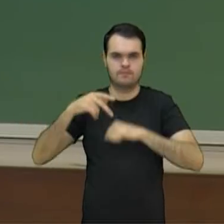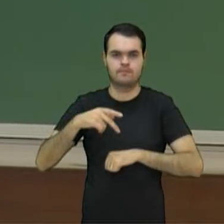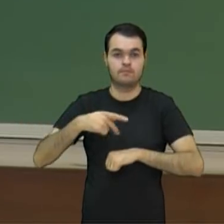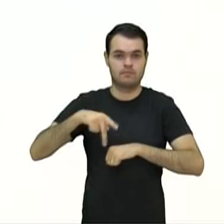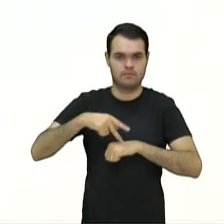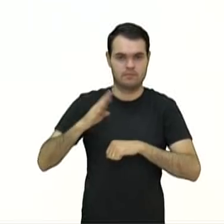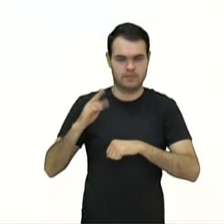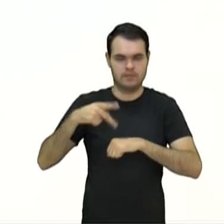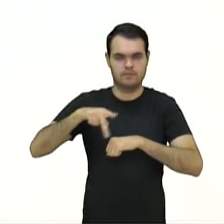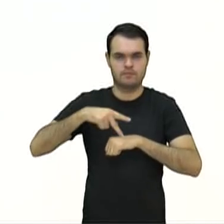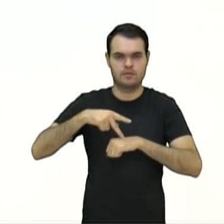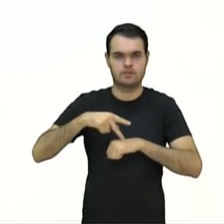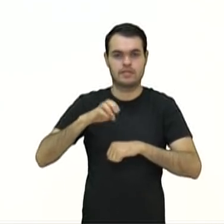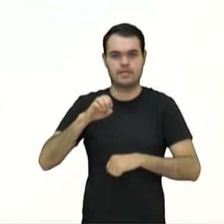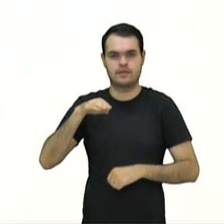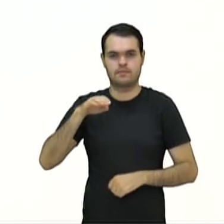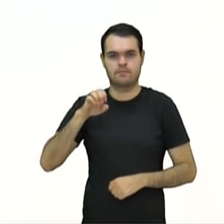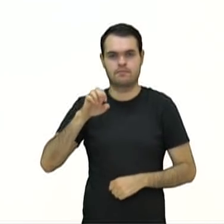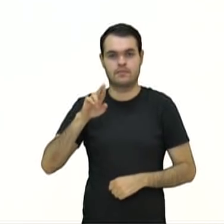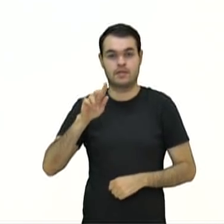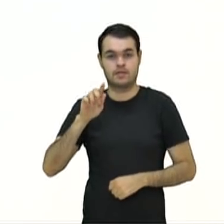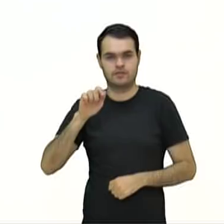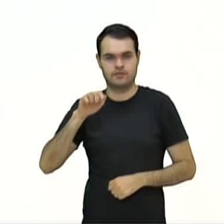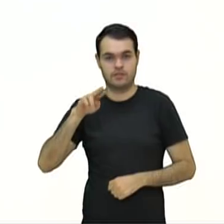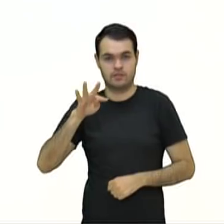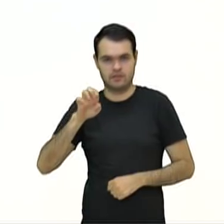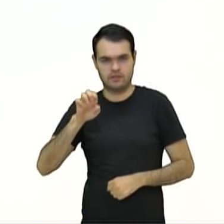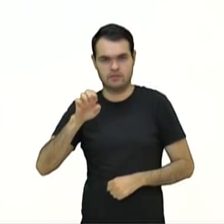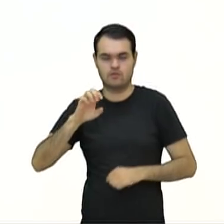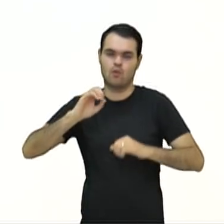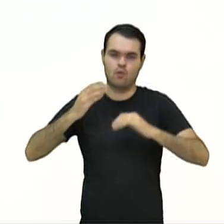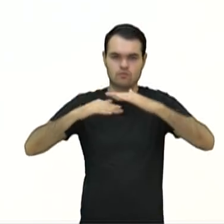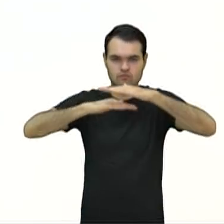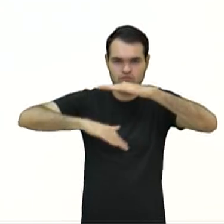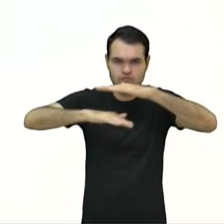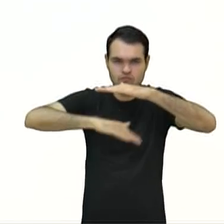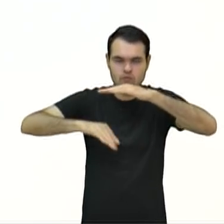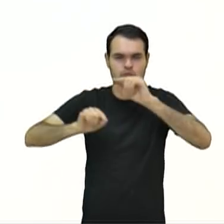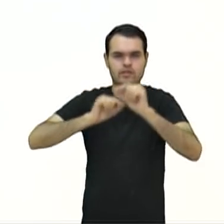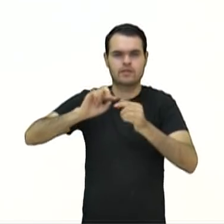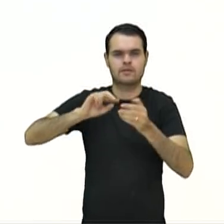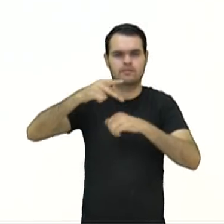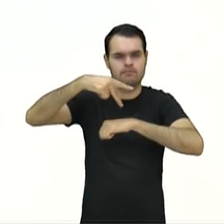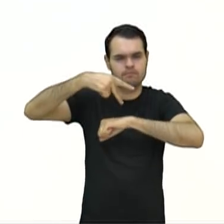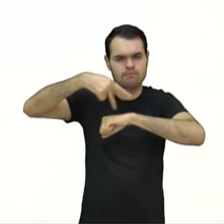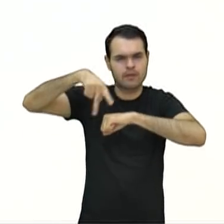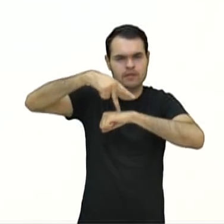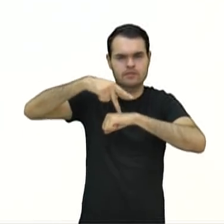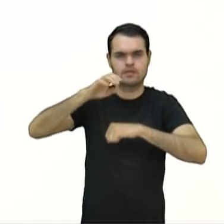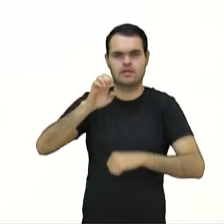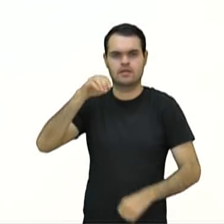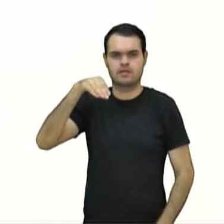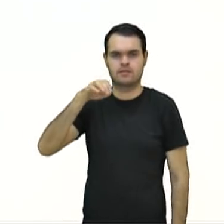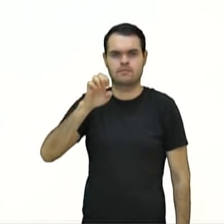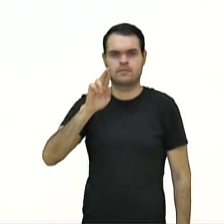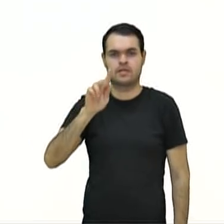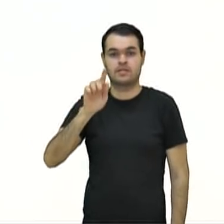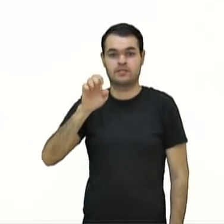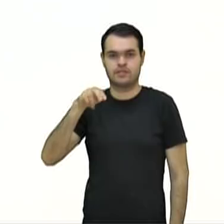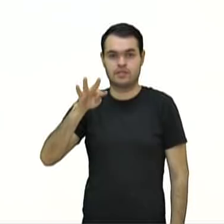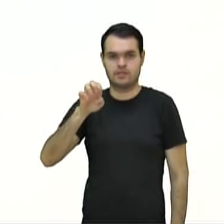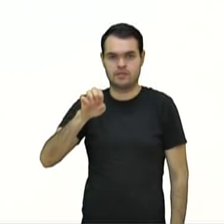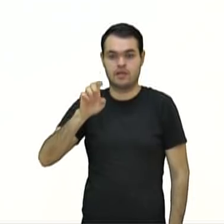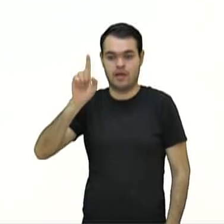Nos países emergentes e subdesenvolvidos? O que seria um país emergente? É aquele país que está